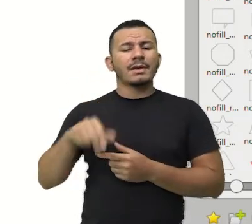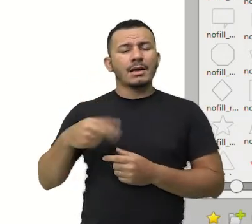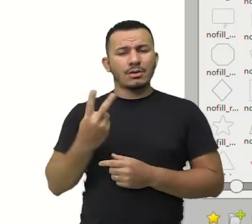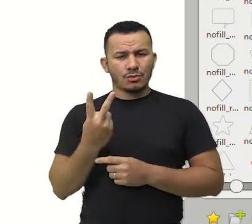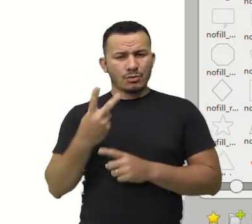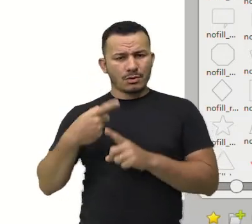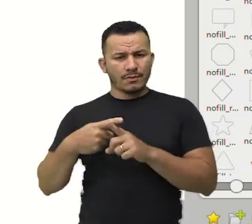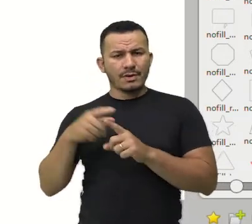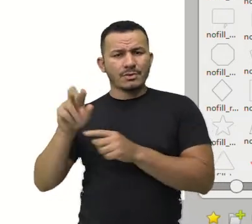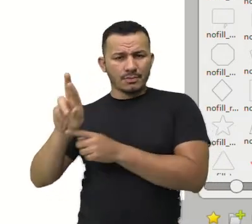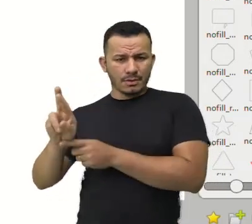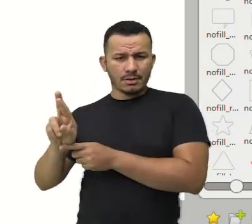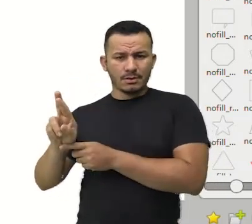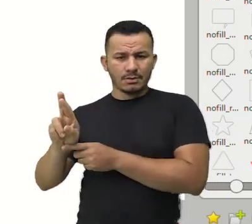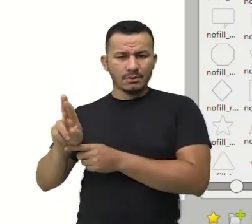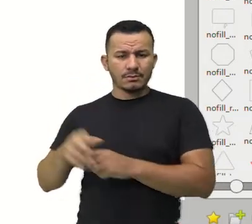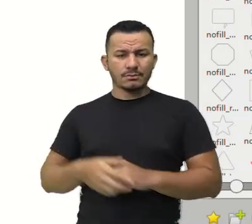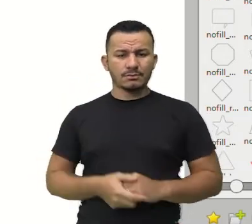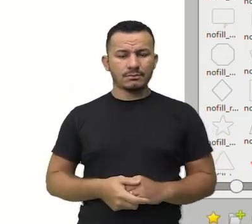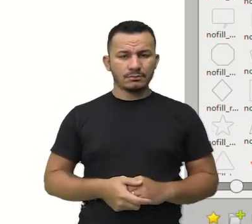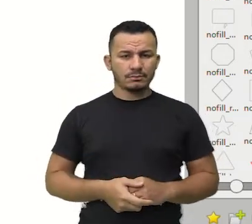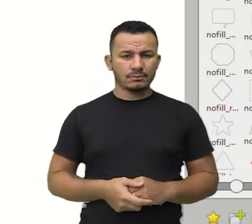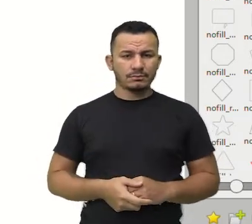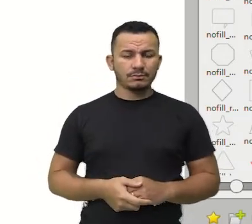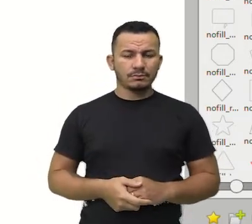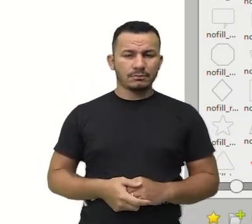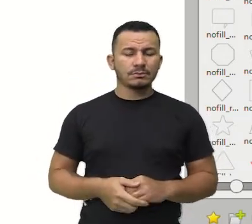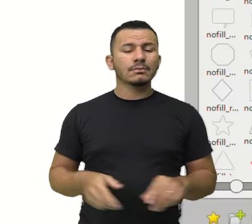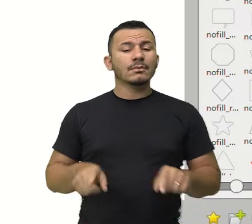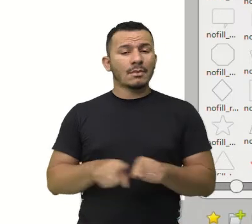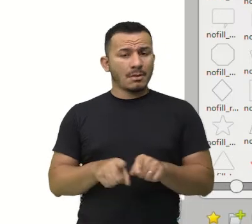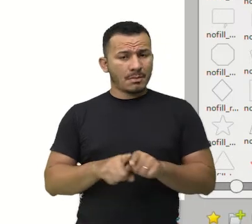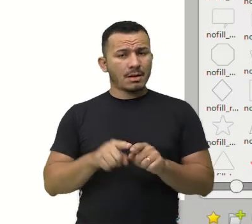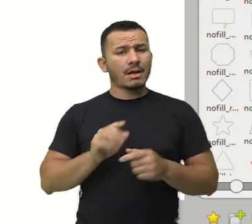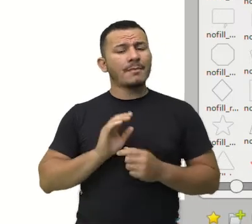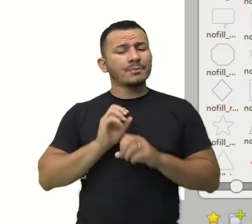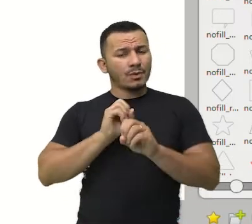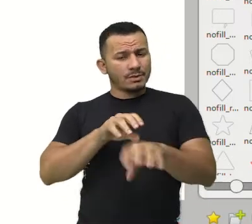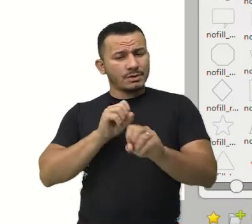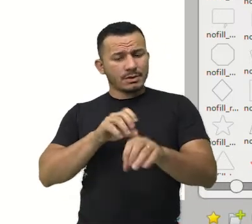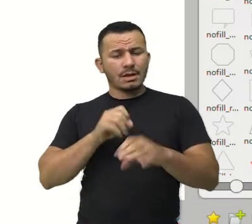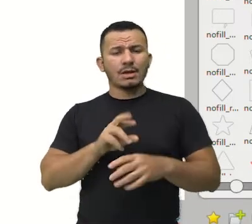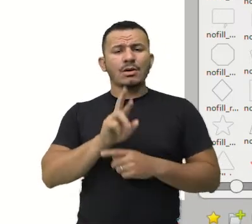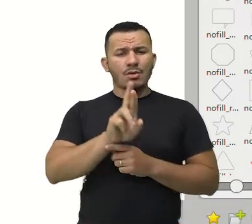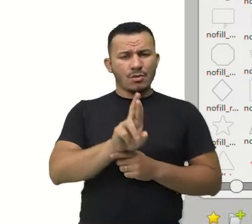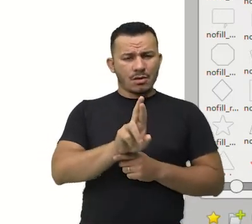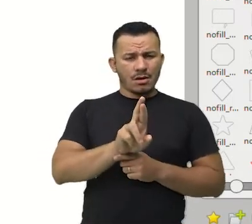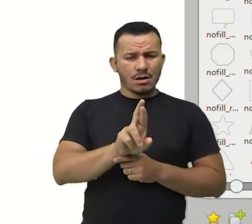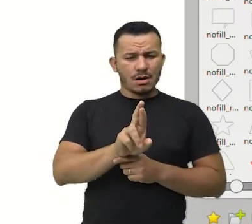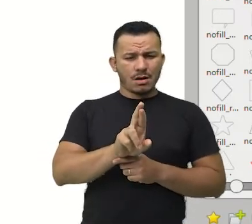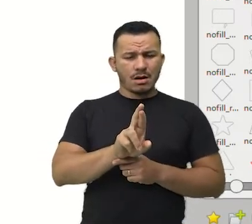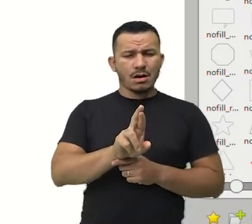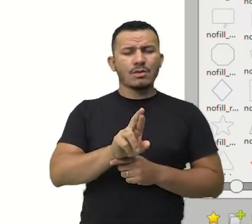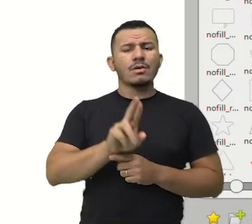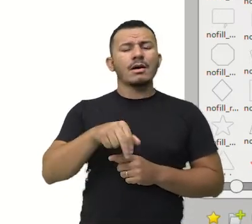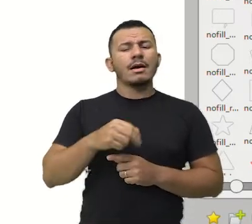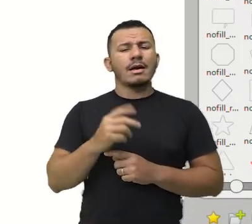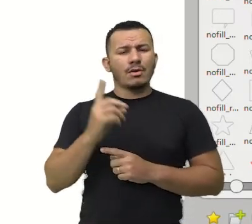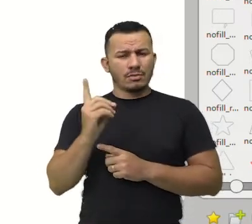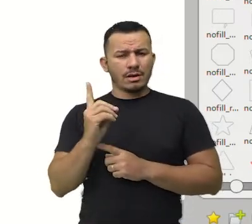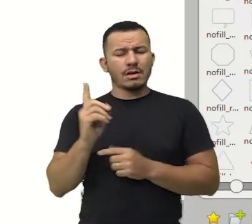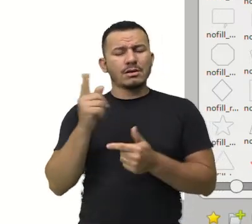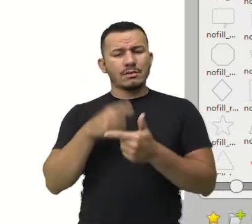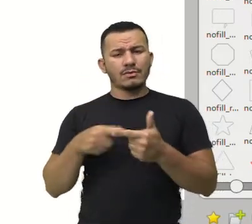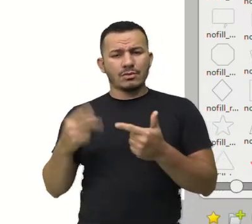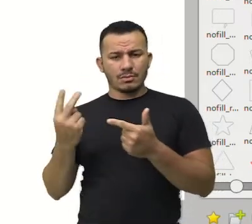diâmetro é igual a 2 vezes o raio, certo? Ou melhor, você também aprendeu, ó, que o raio é